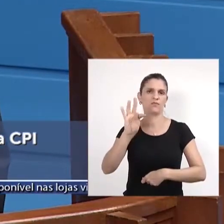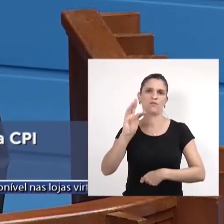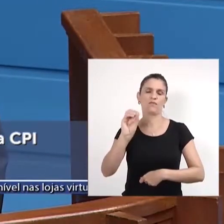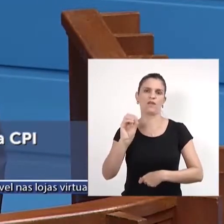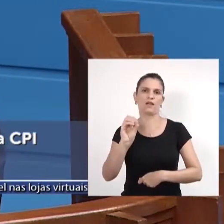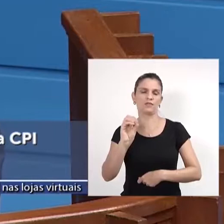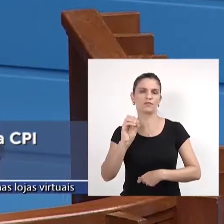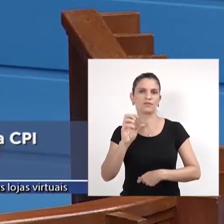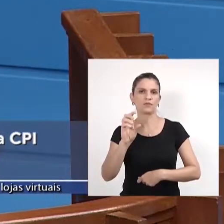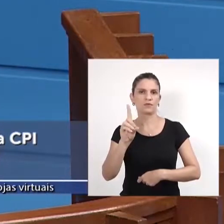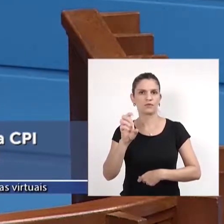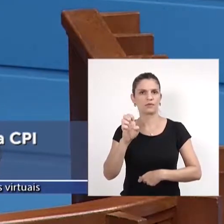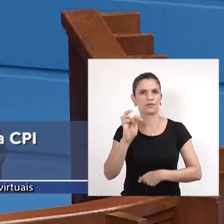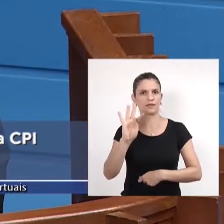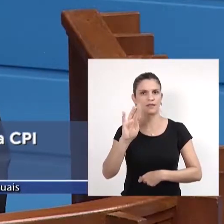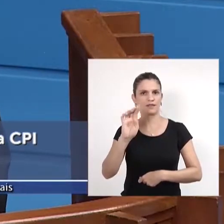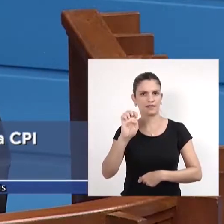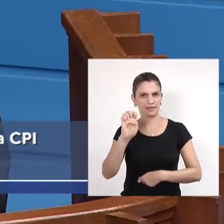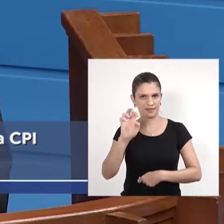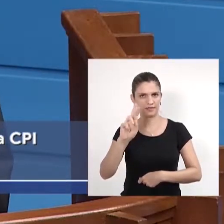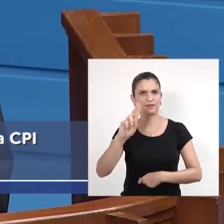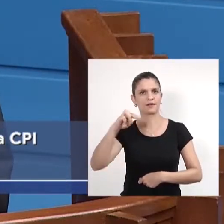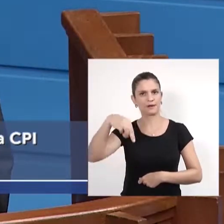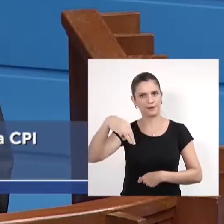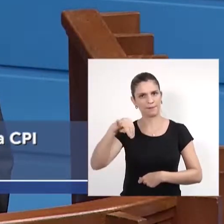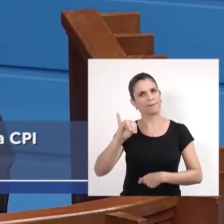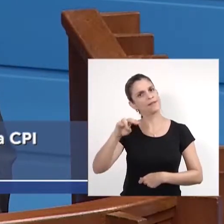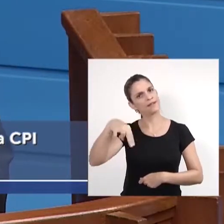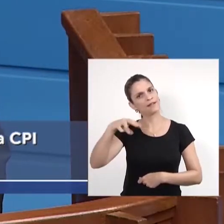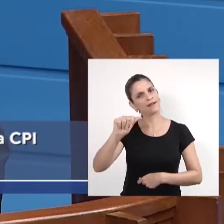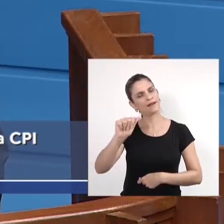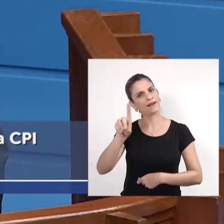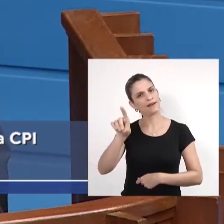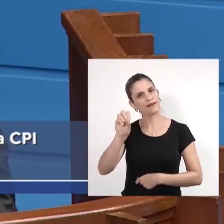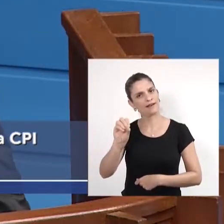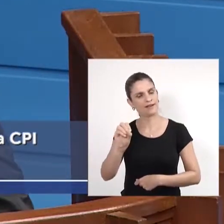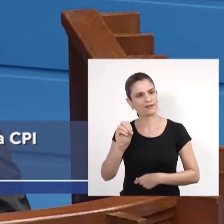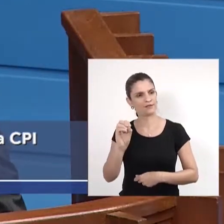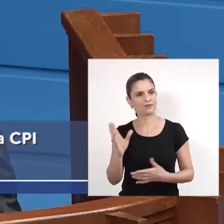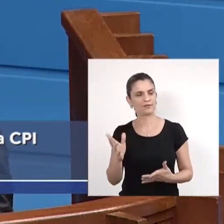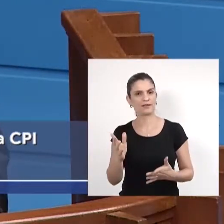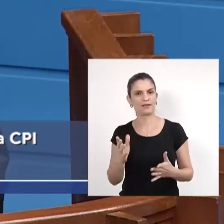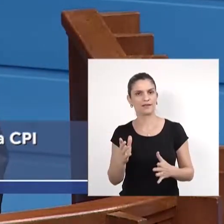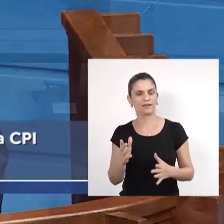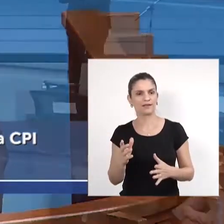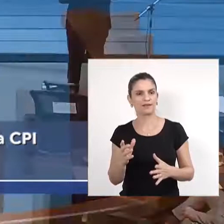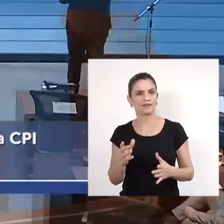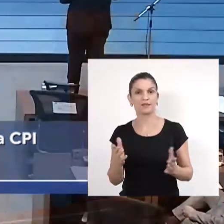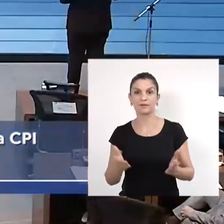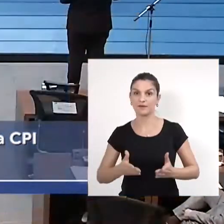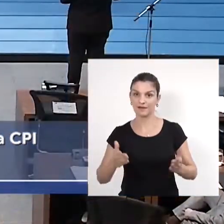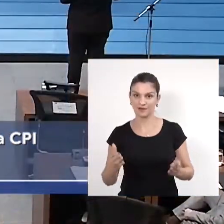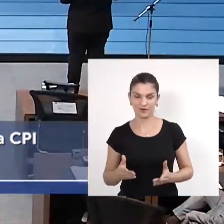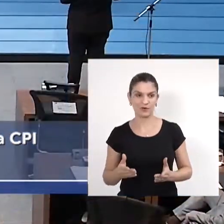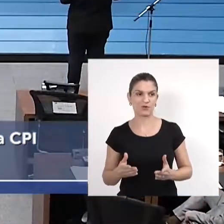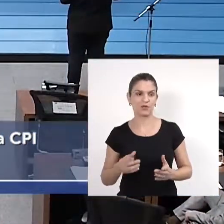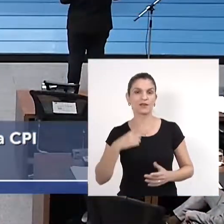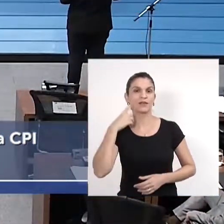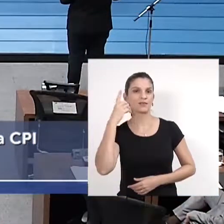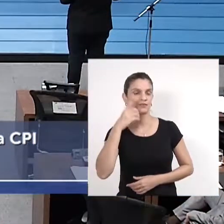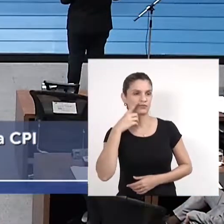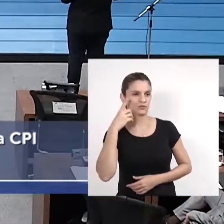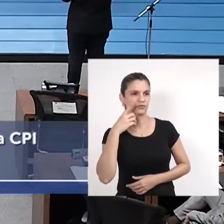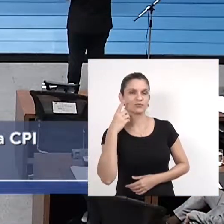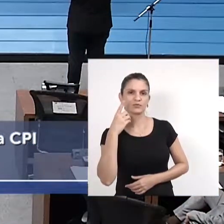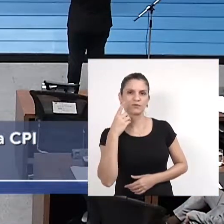como criar. E agora, com o fato determinado, nós somos coautores, os deputados estaduais são coautores dessa CPI,